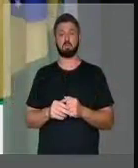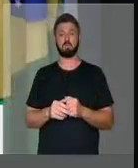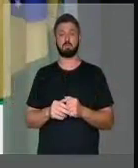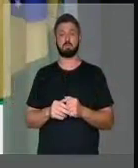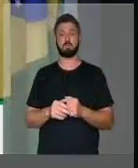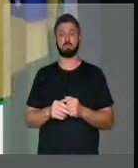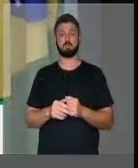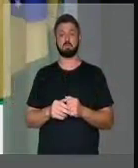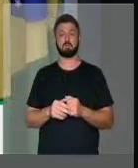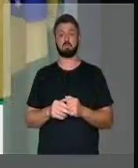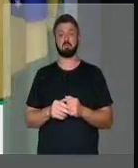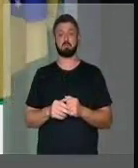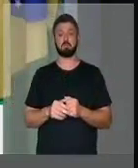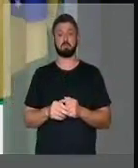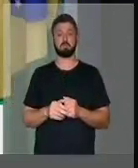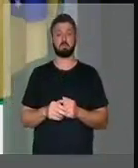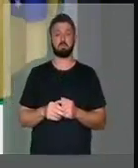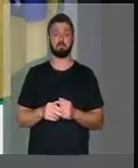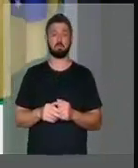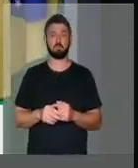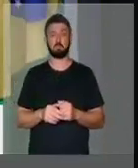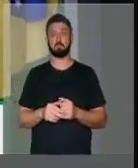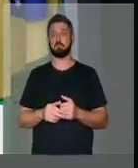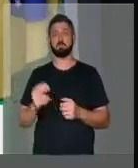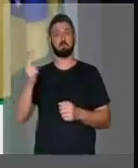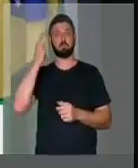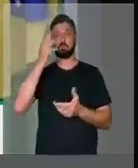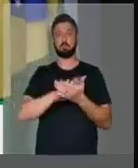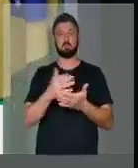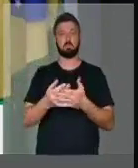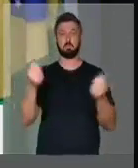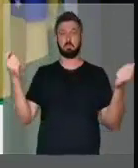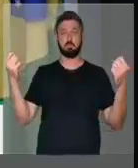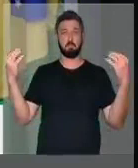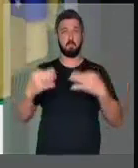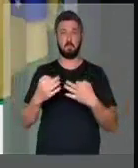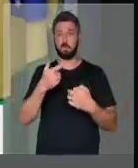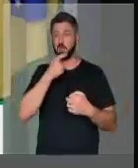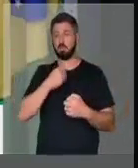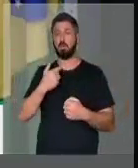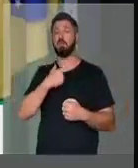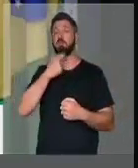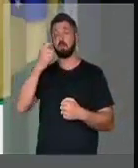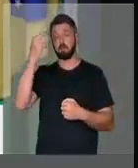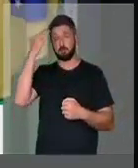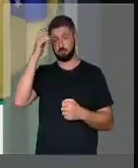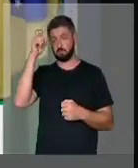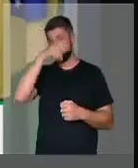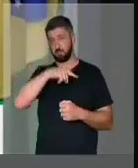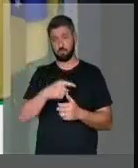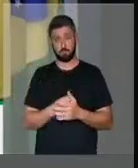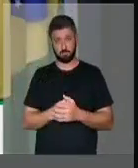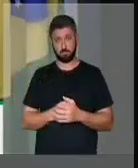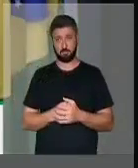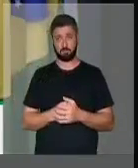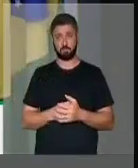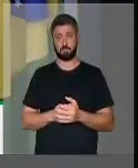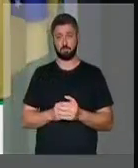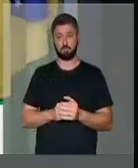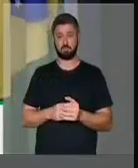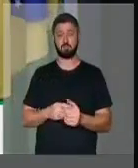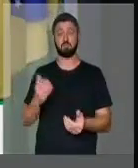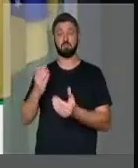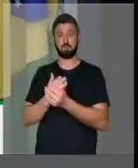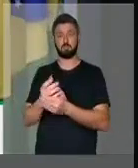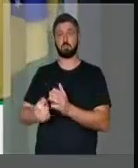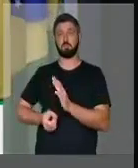Seguridade Nacional. 2. Embargar judiciário a escandalosa proibição de fazê-lo, obtida da primeira